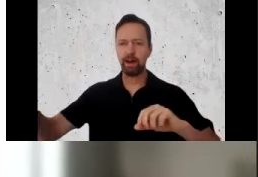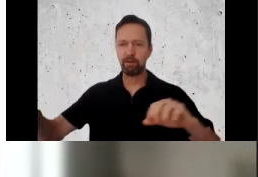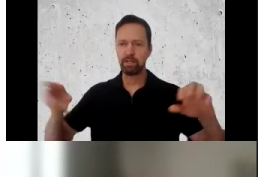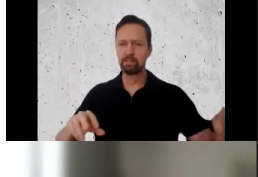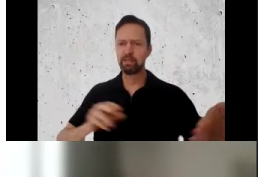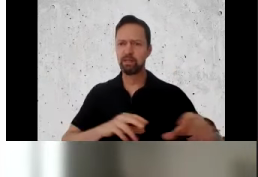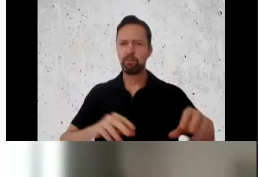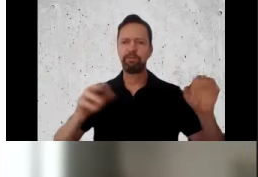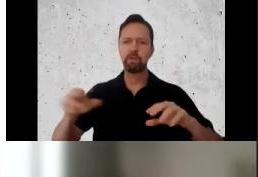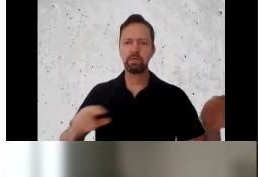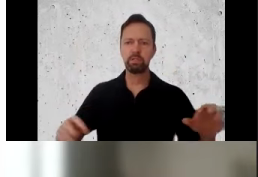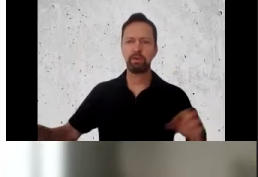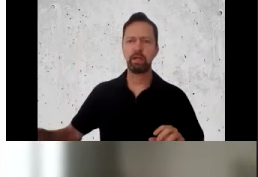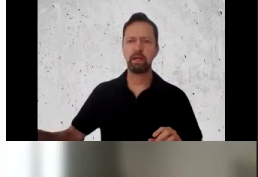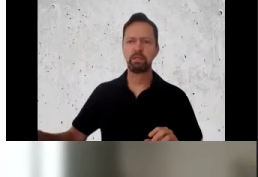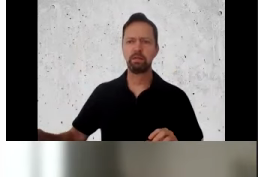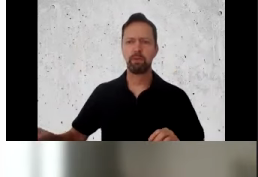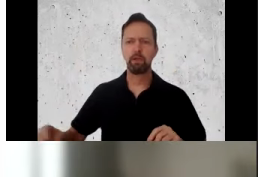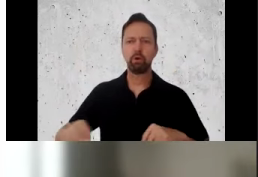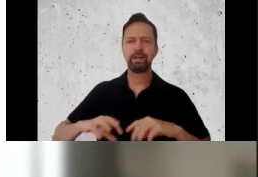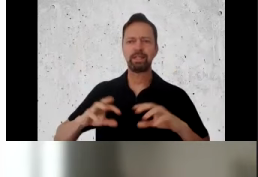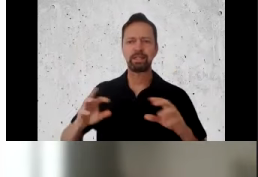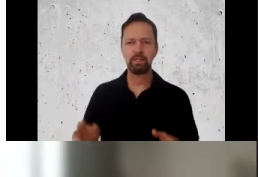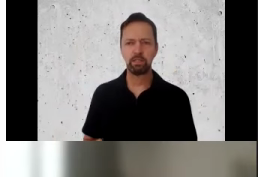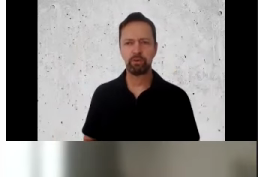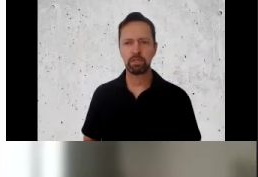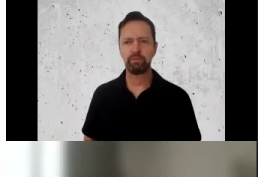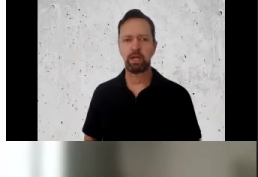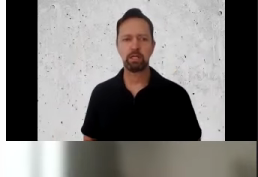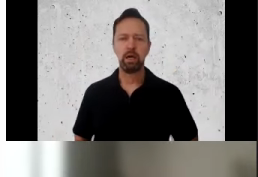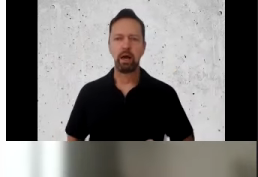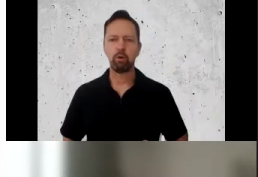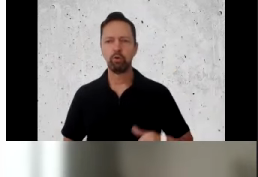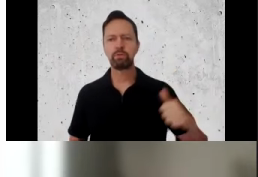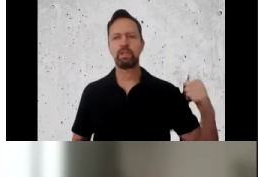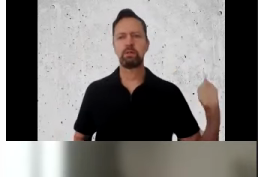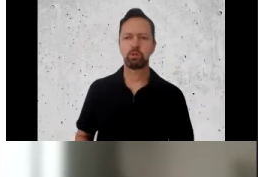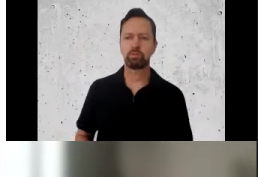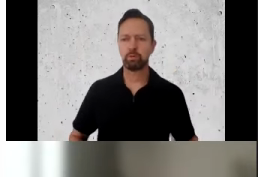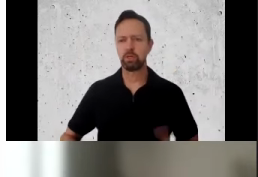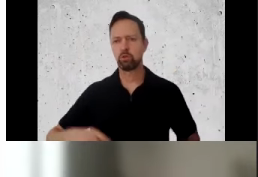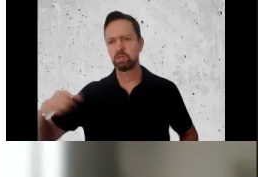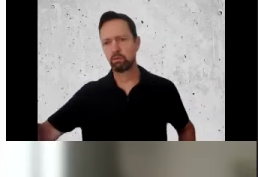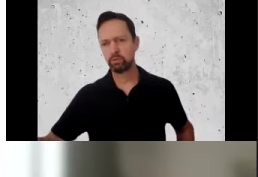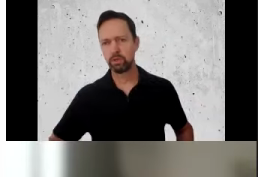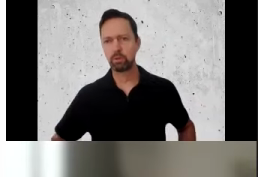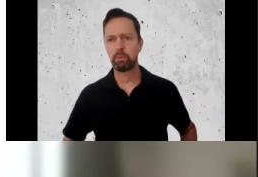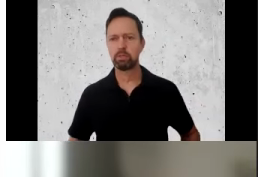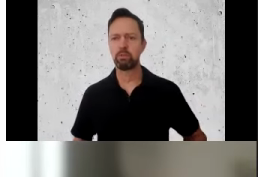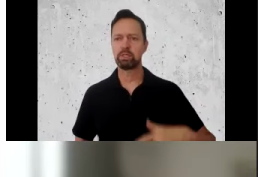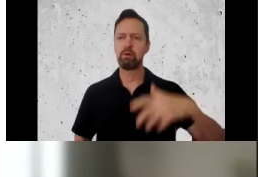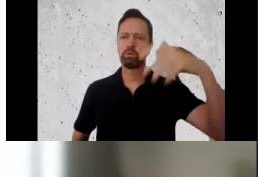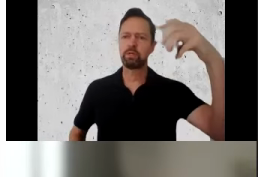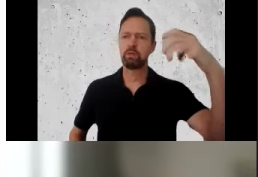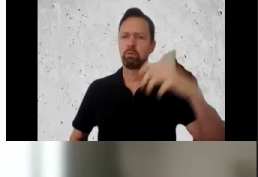tendo fábricas, firmas diferentes, organizadas de formas diferentes, alguns fazendo seus próprios insumos, alguns fazendo sua